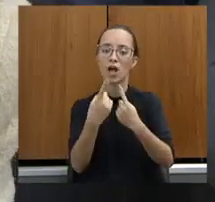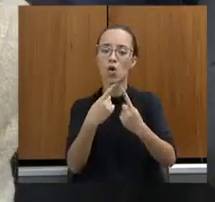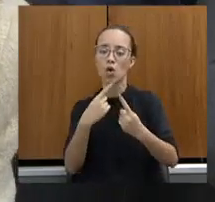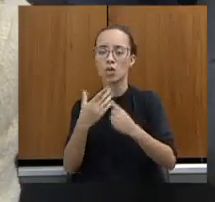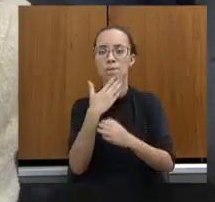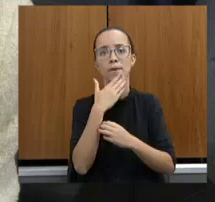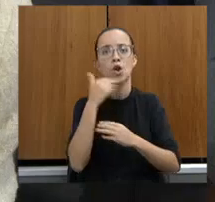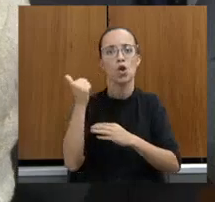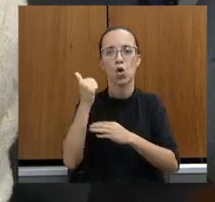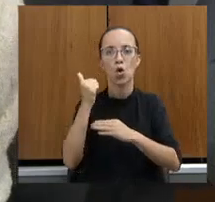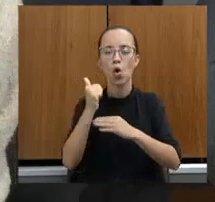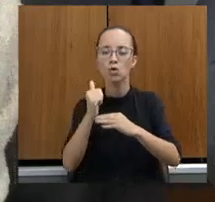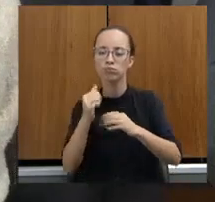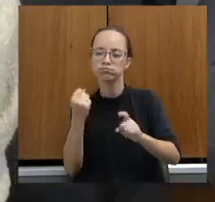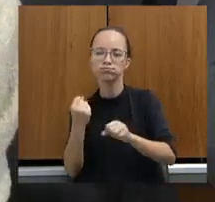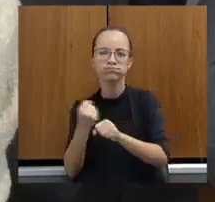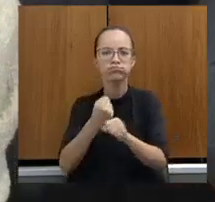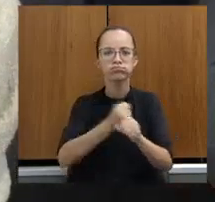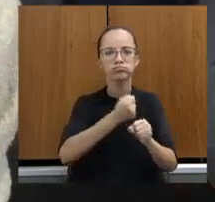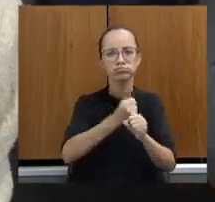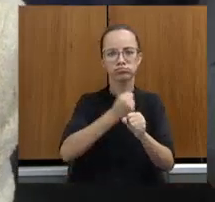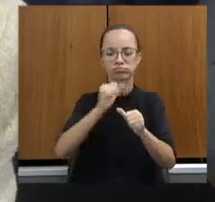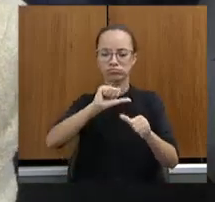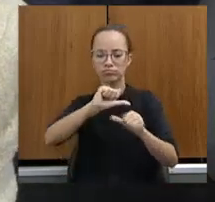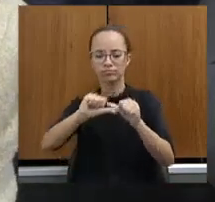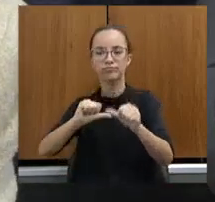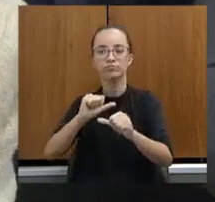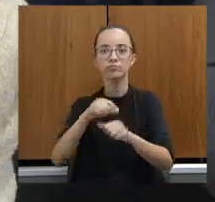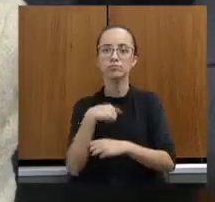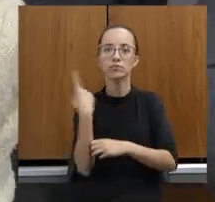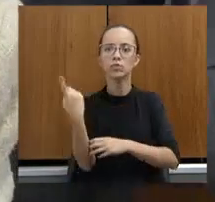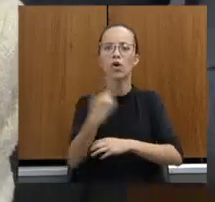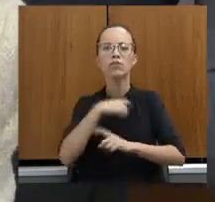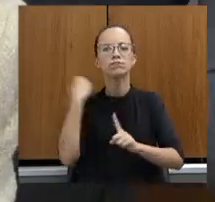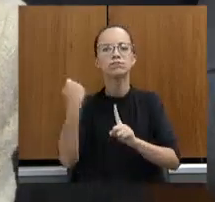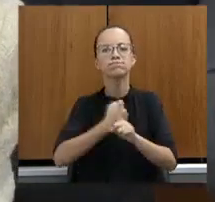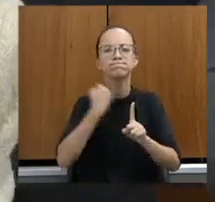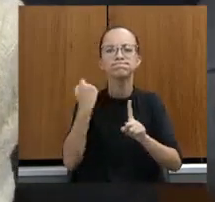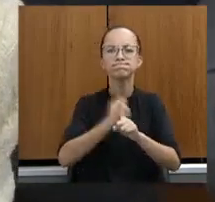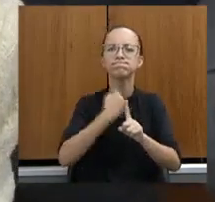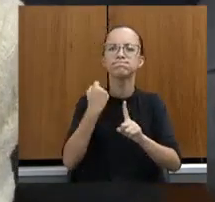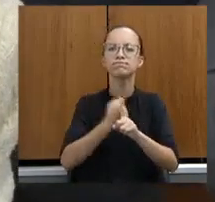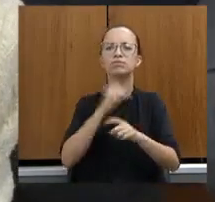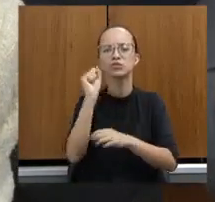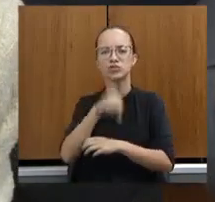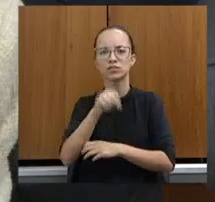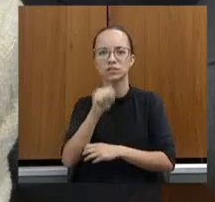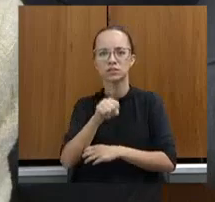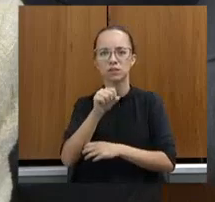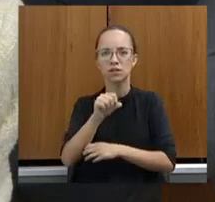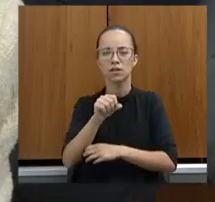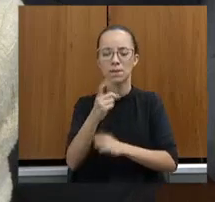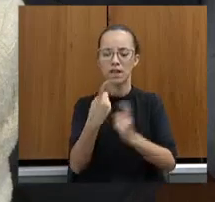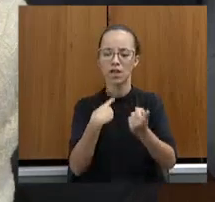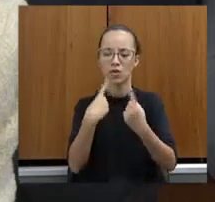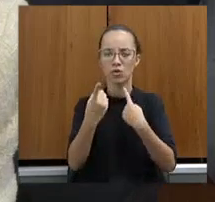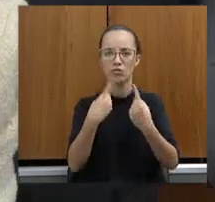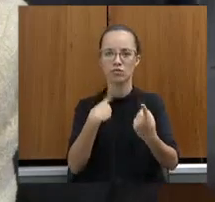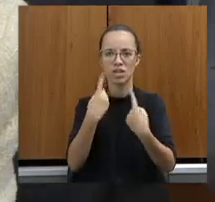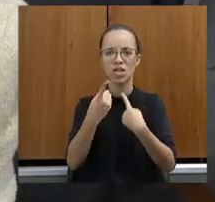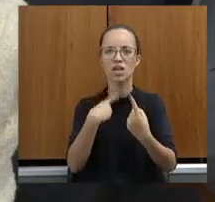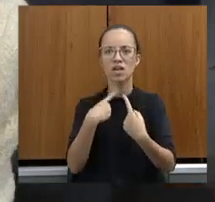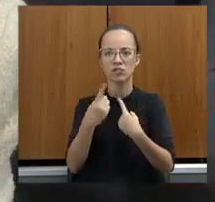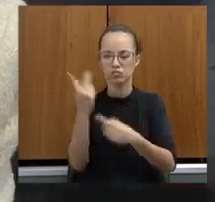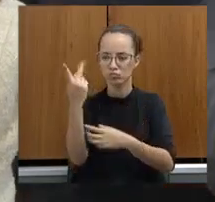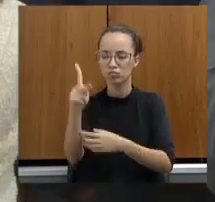rodovias concursos menor do que o nosso no Dr vamos batalhar muito pela rodovia Pimenta Guapé para Que ela possa ser concluída e